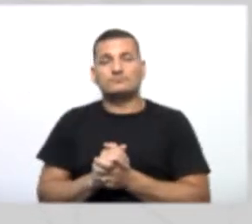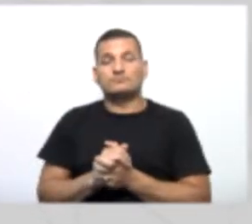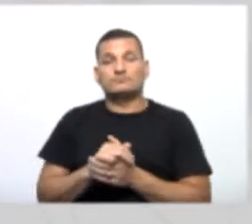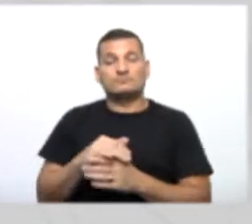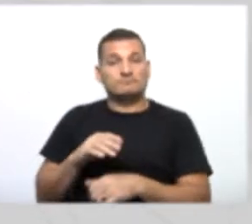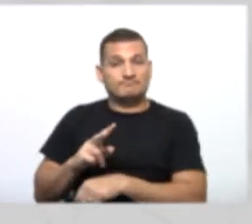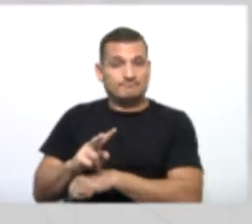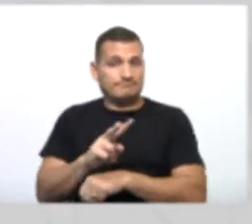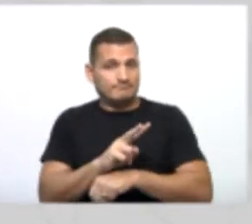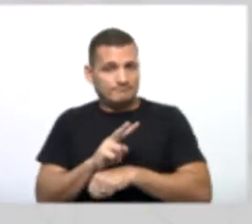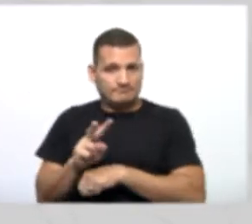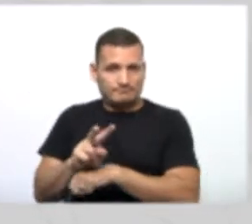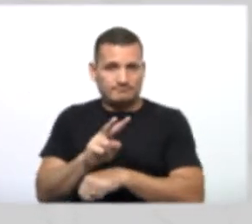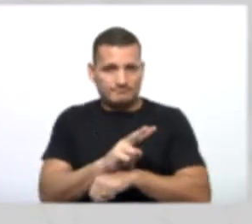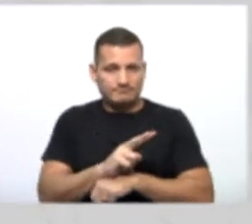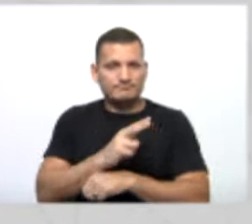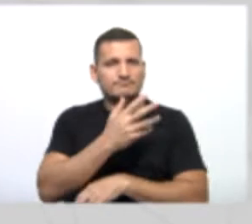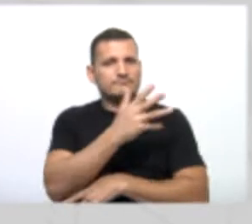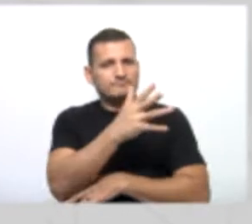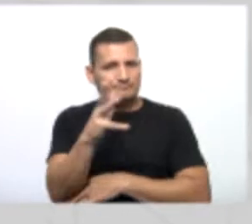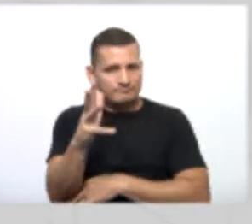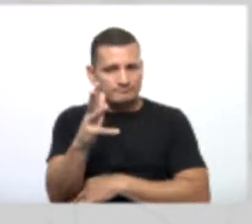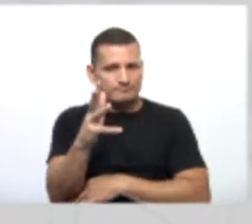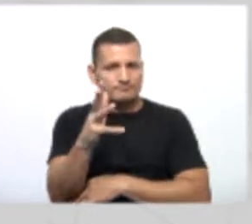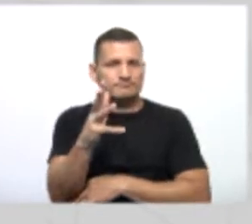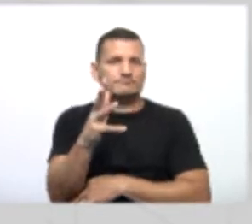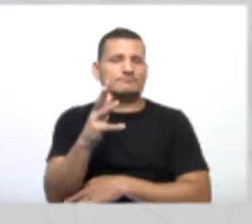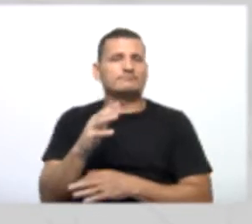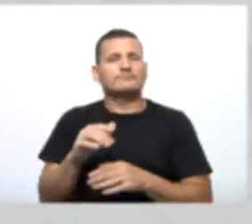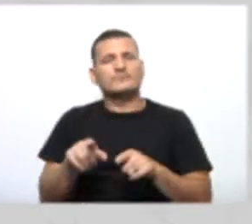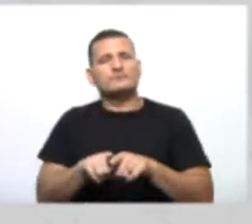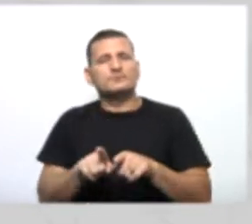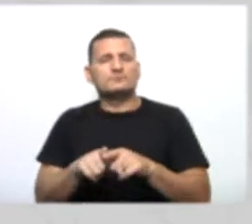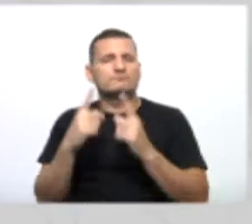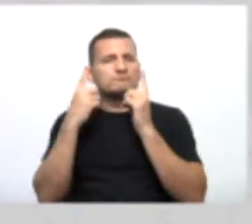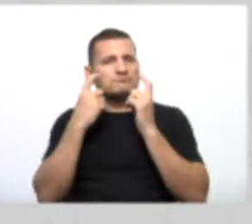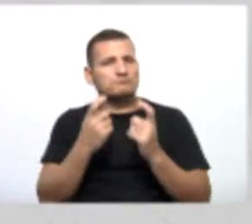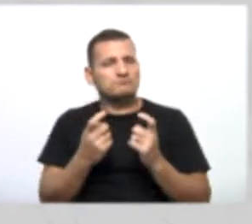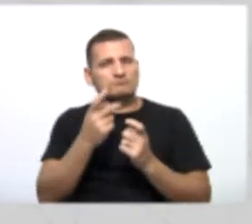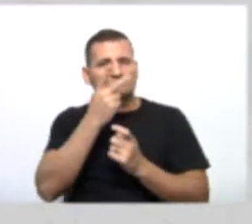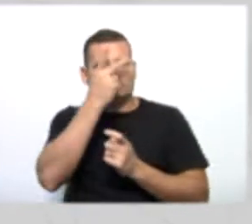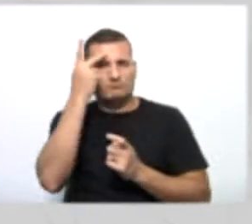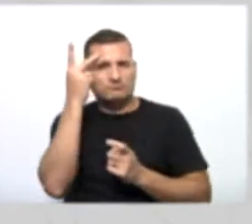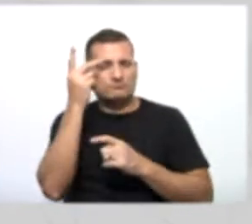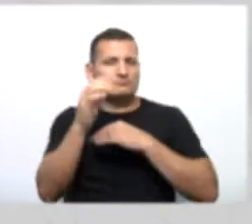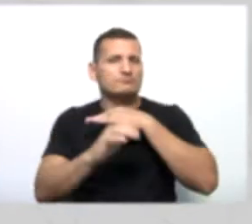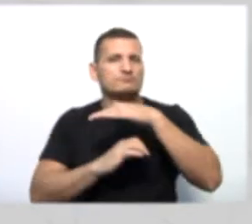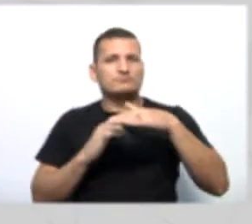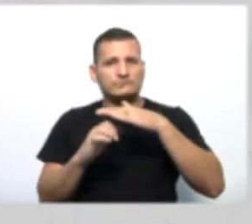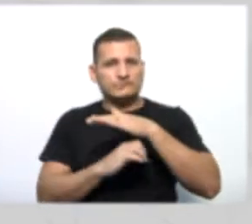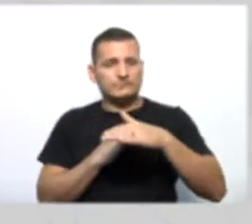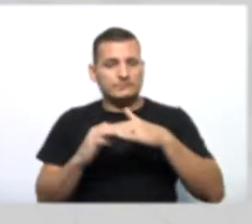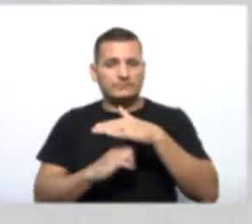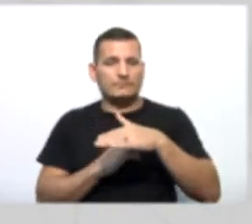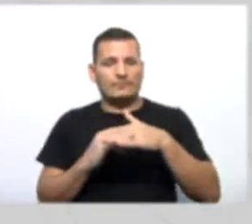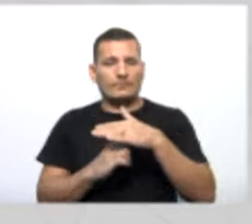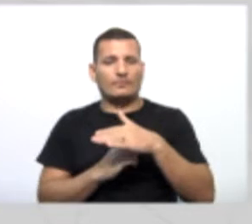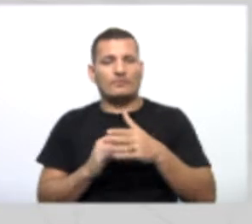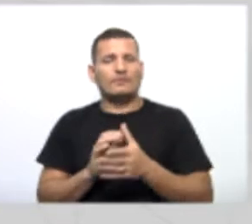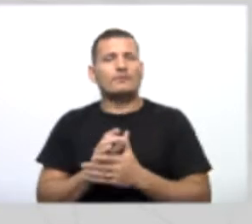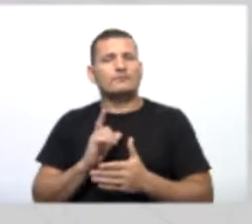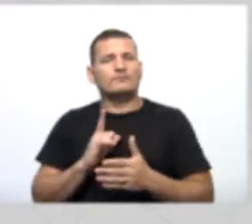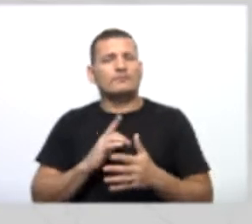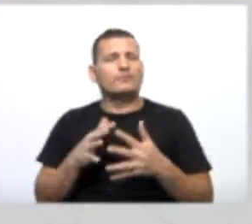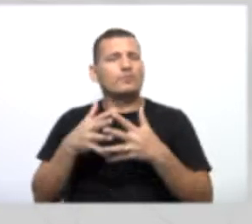preservação do meio ambiente, tá? E do outro, claro, os interesses das pessoas, dos empresários. O conflito vinha, de fato,